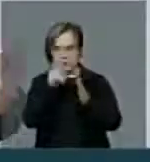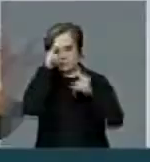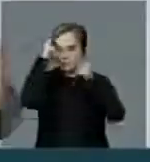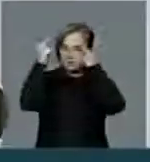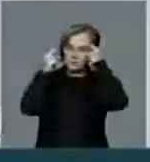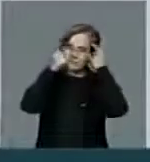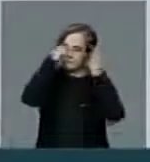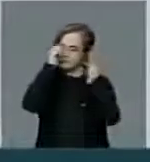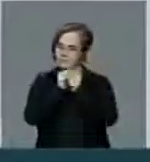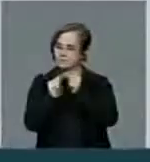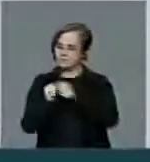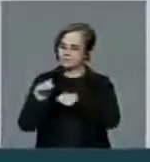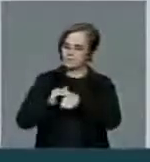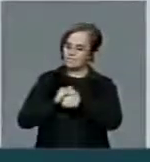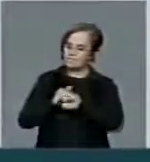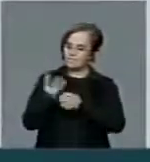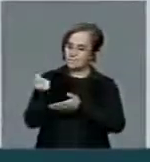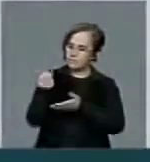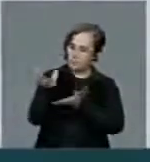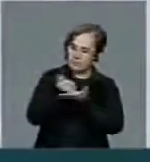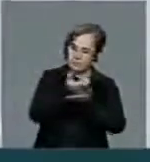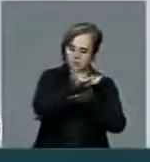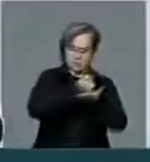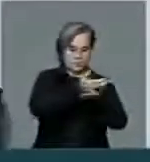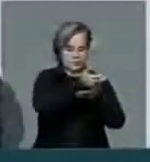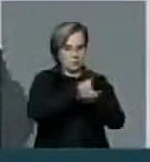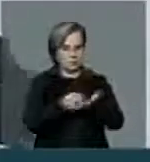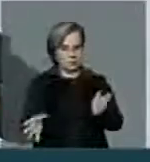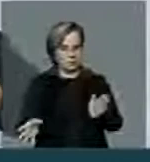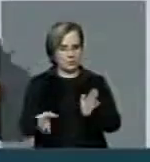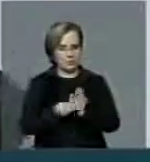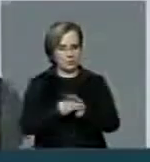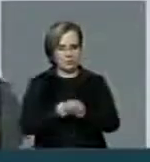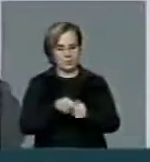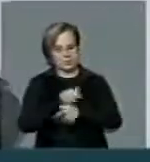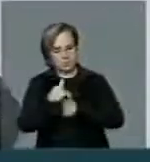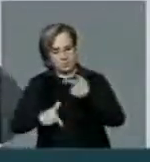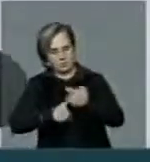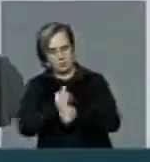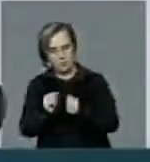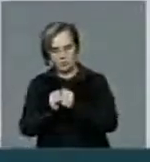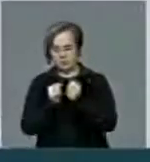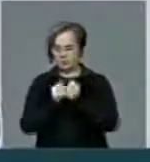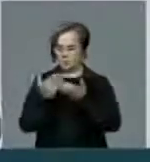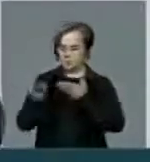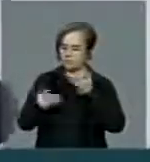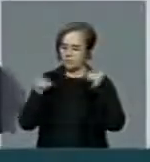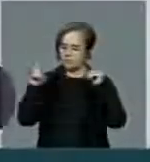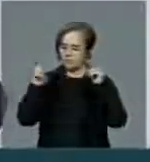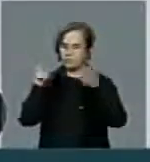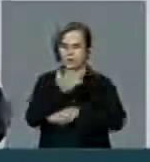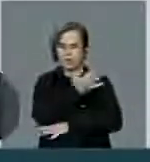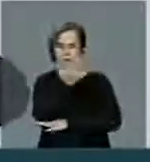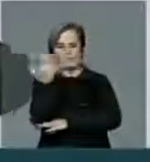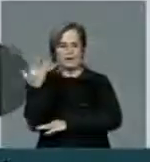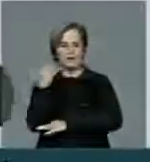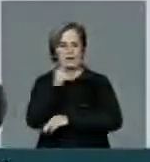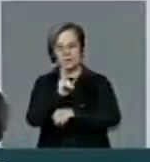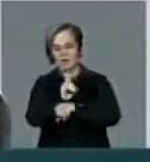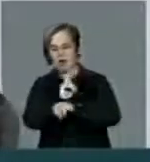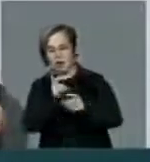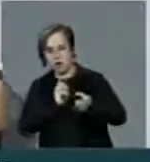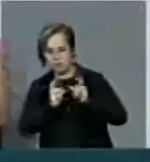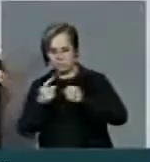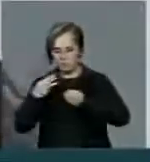iniciativas que dialogam de captação de recursos, tá, que trabalhem a questão na área ambiental, de gestão ambiental, gestão